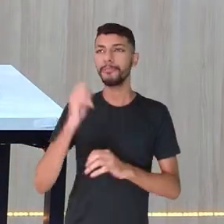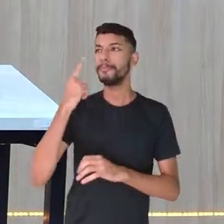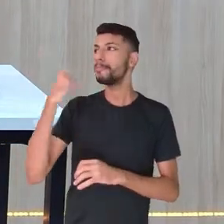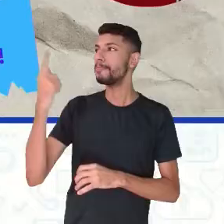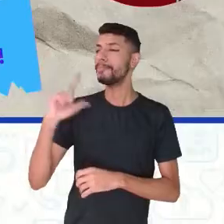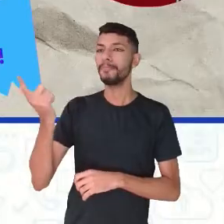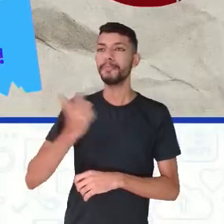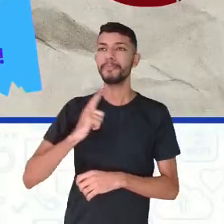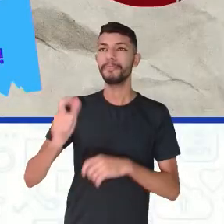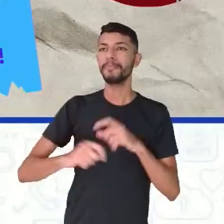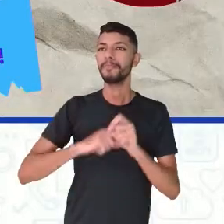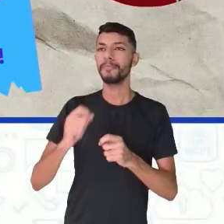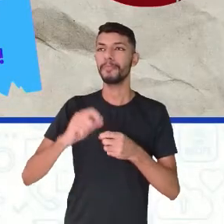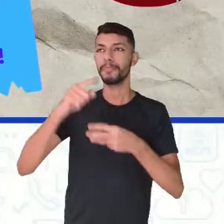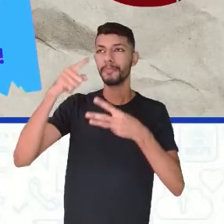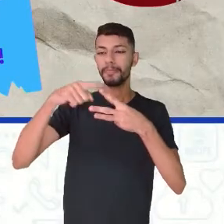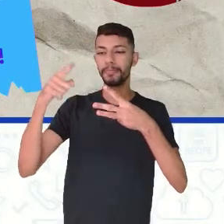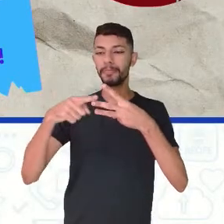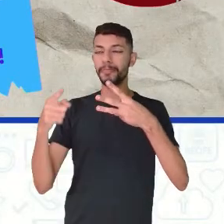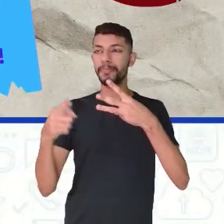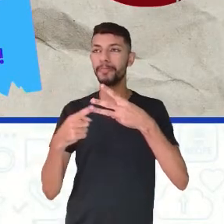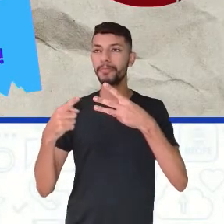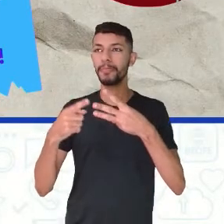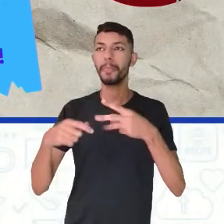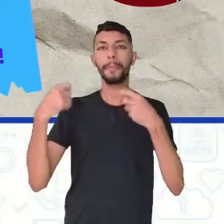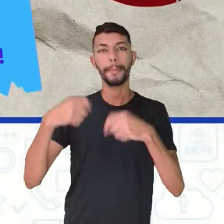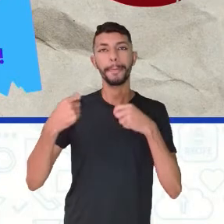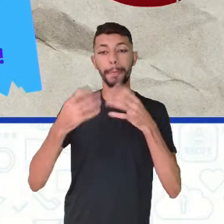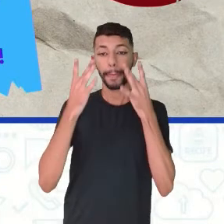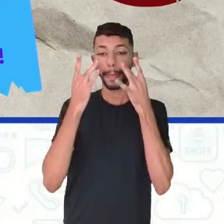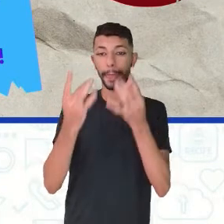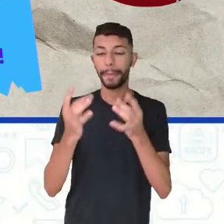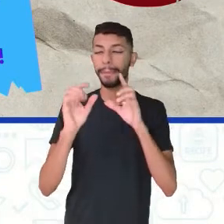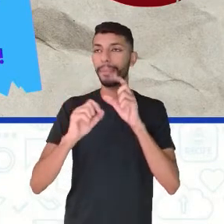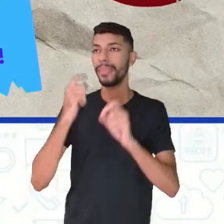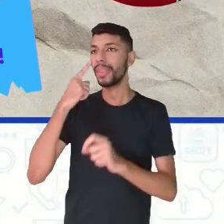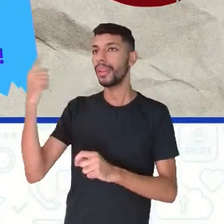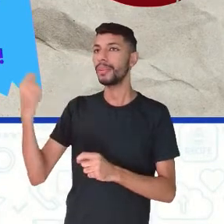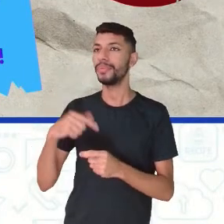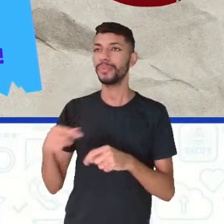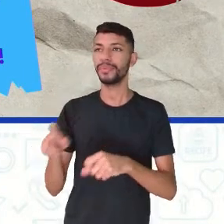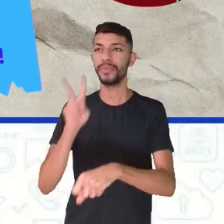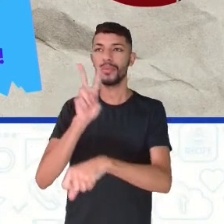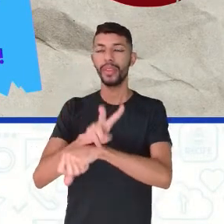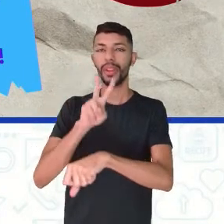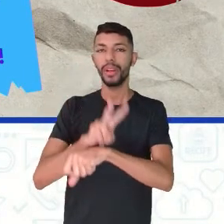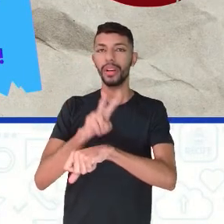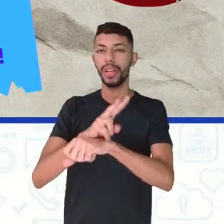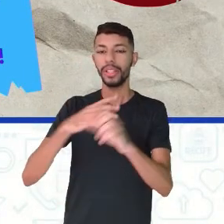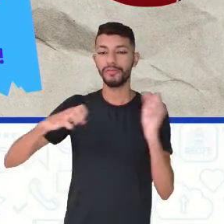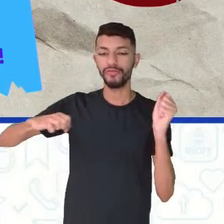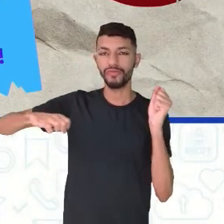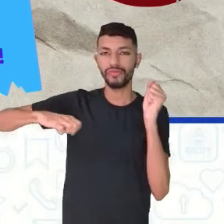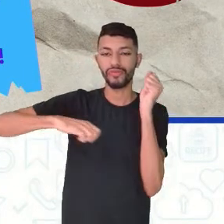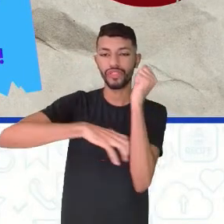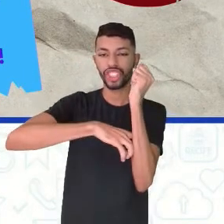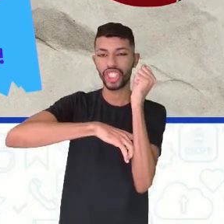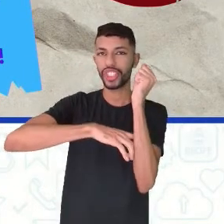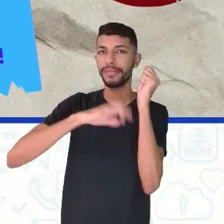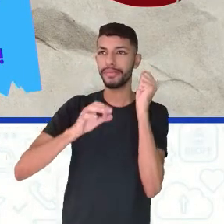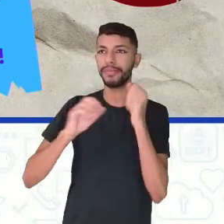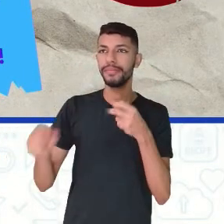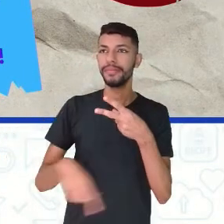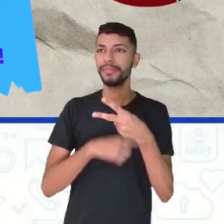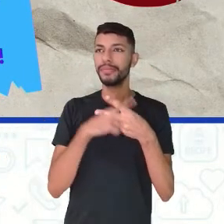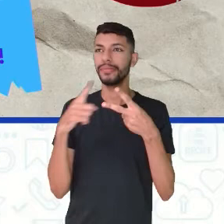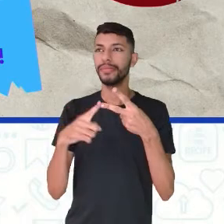aí, olha, 3 bandeiras a serem levantadas, né? A questão de prevenção ao acidente de trânsito, o combate ao câncer